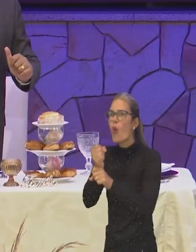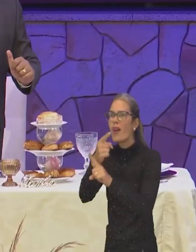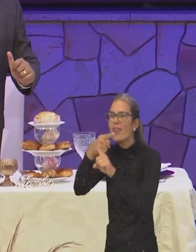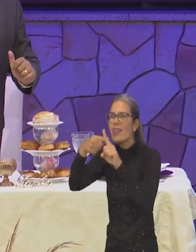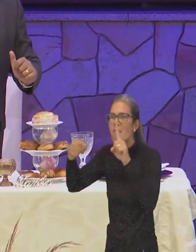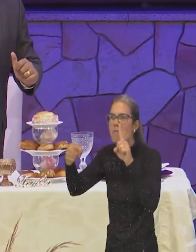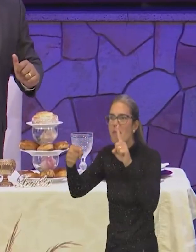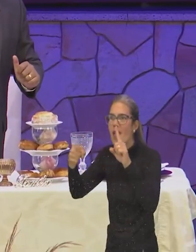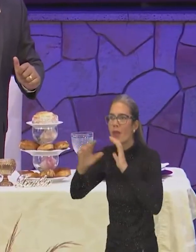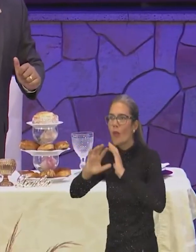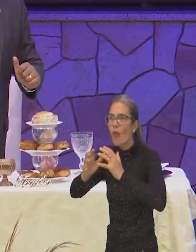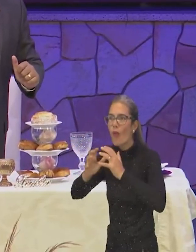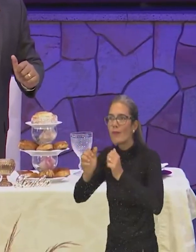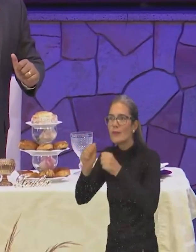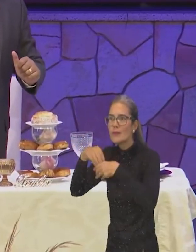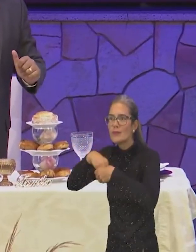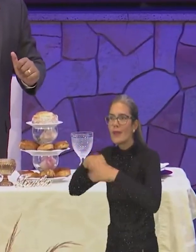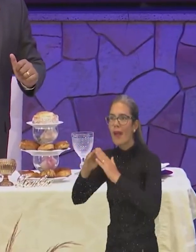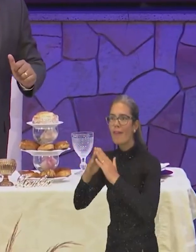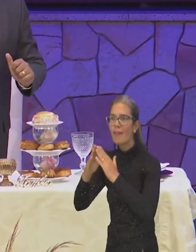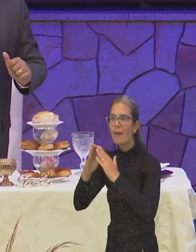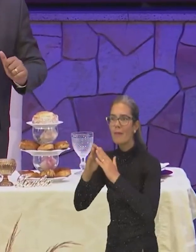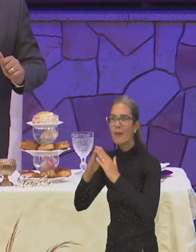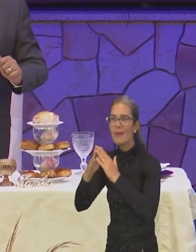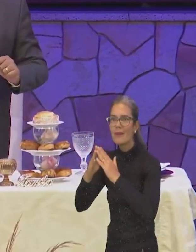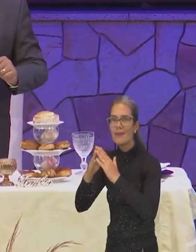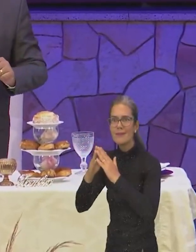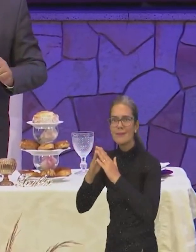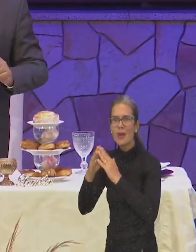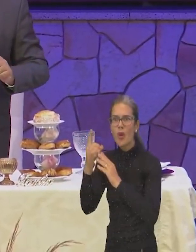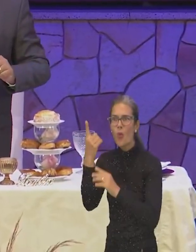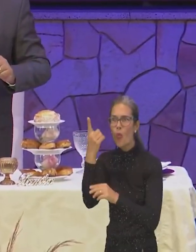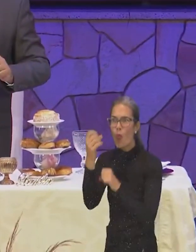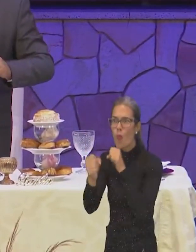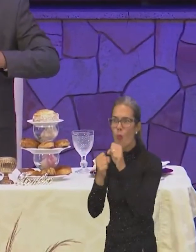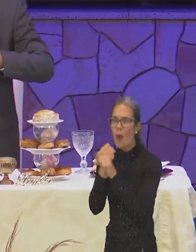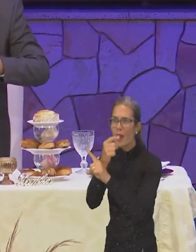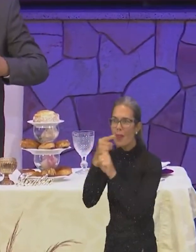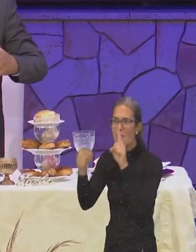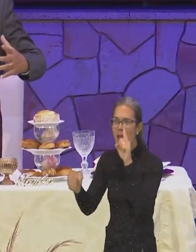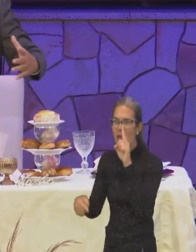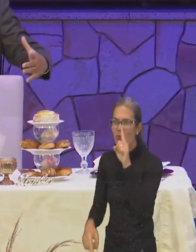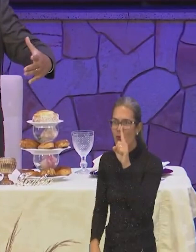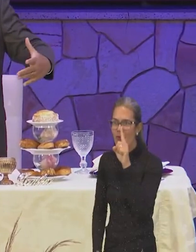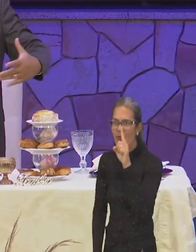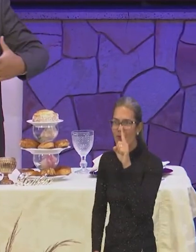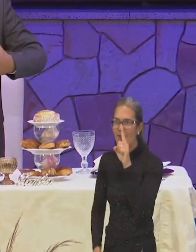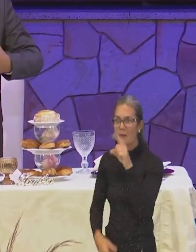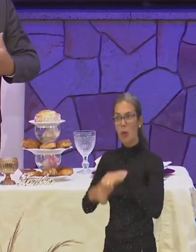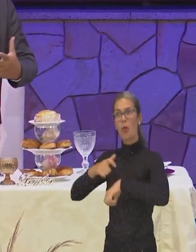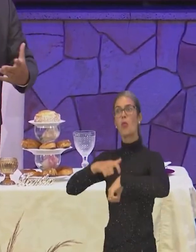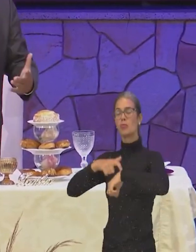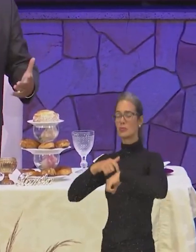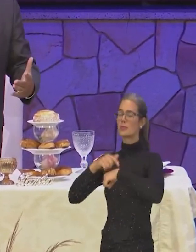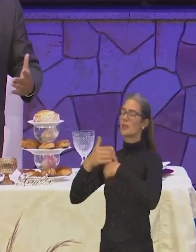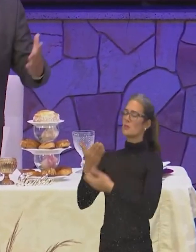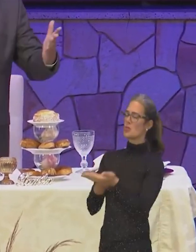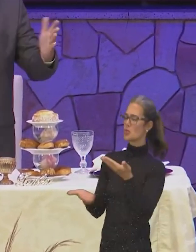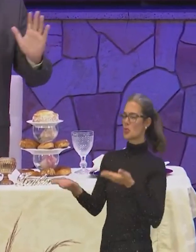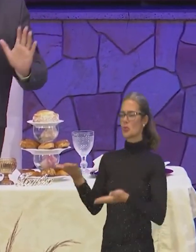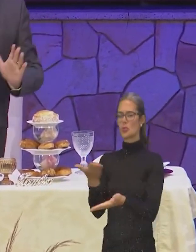de convivência na mesma casa. Um tempo de acolhimento, de